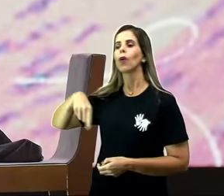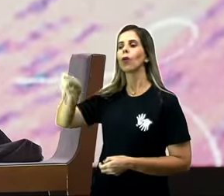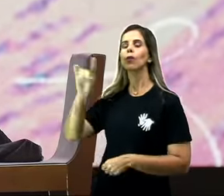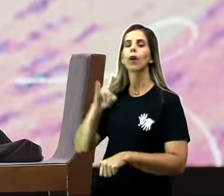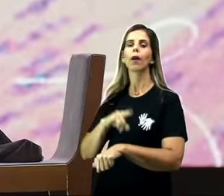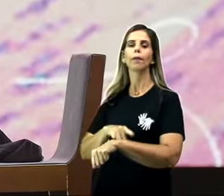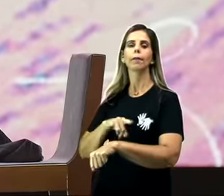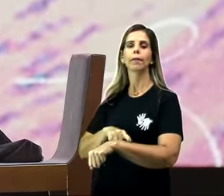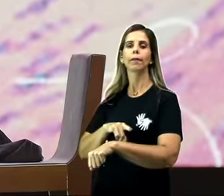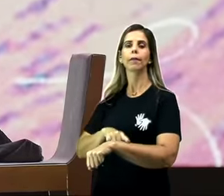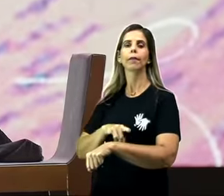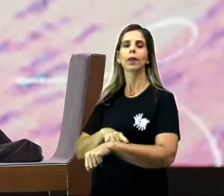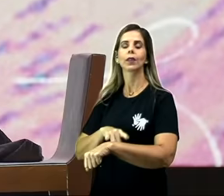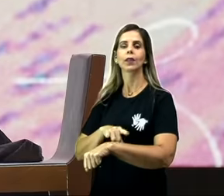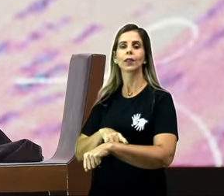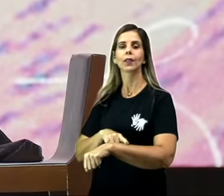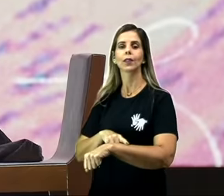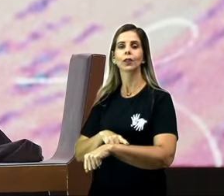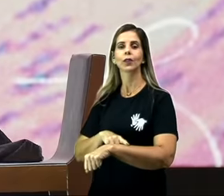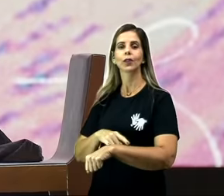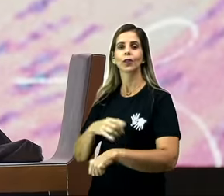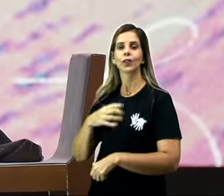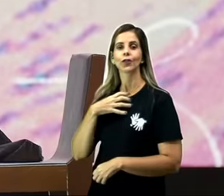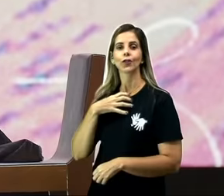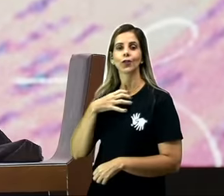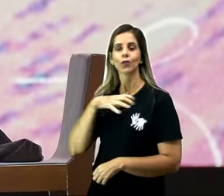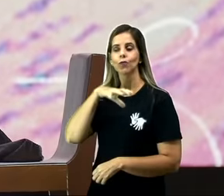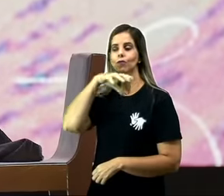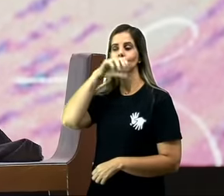todo mundo sentindo o cheiro da pipoca?